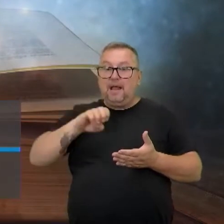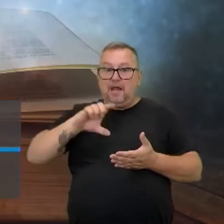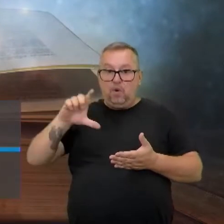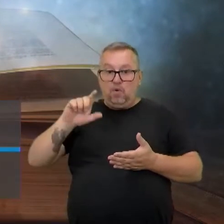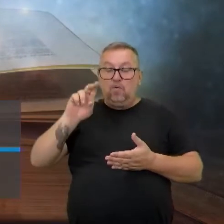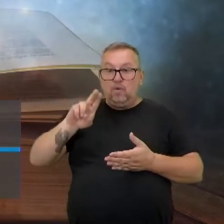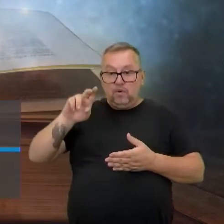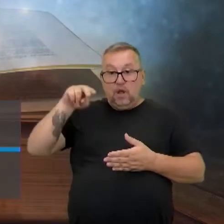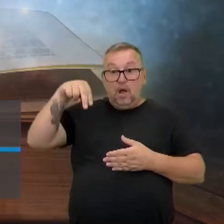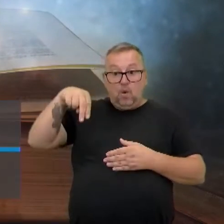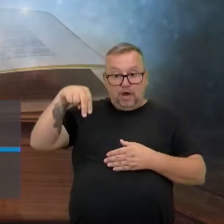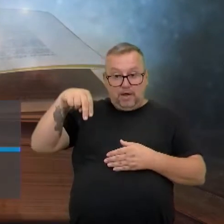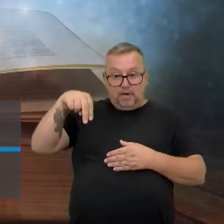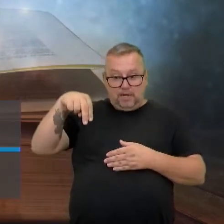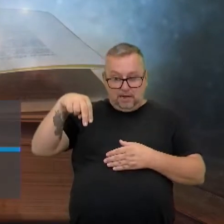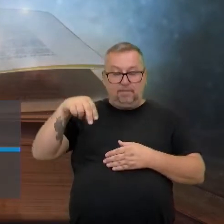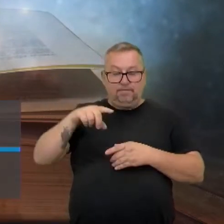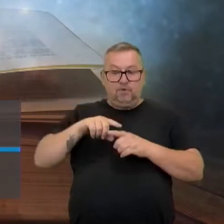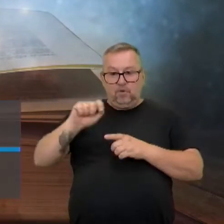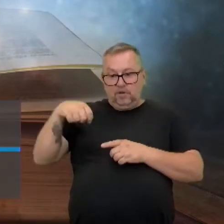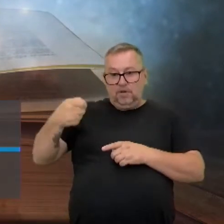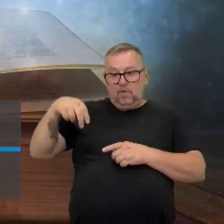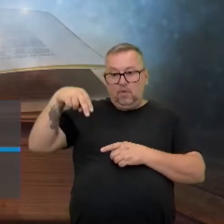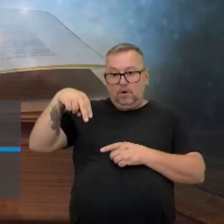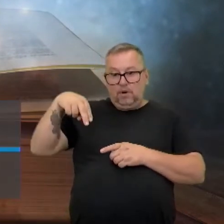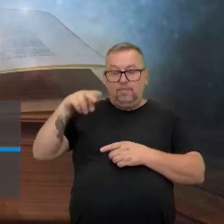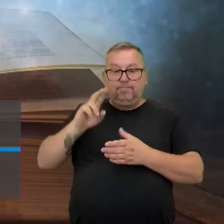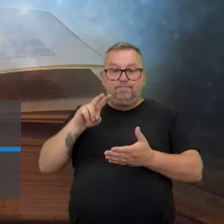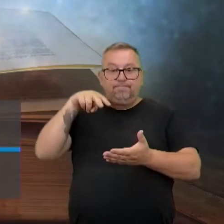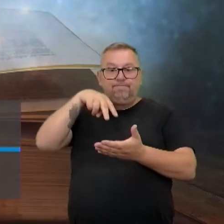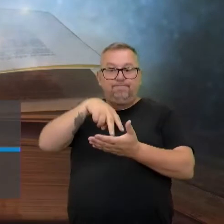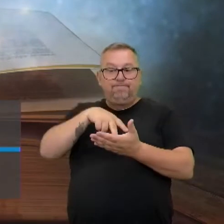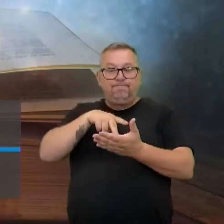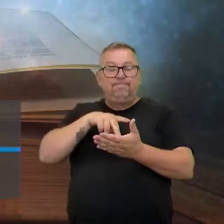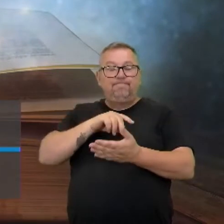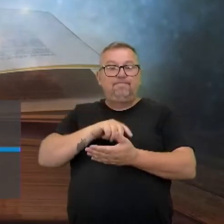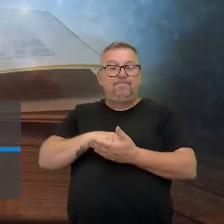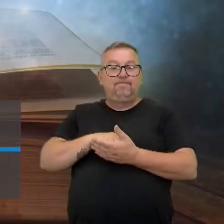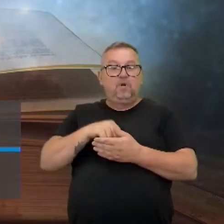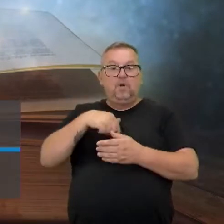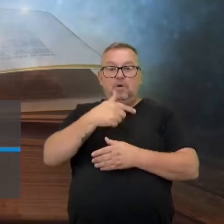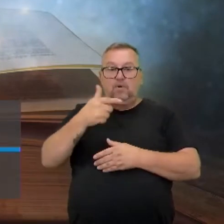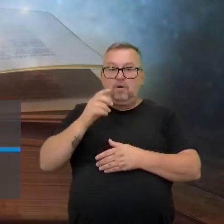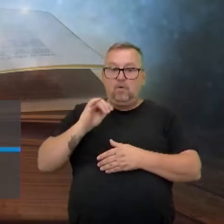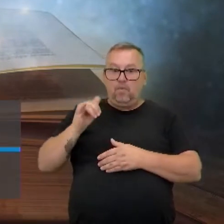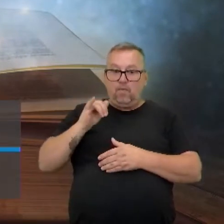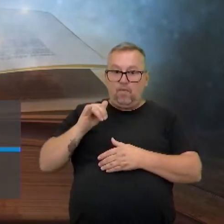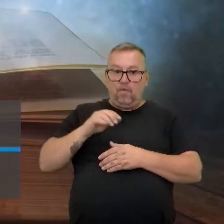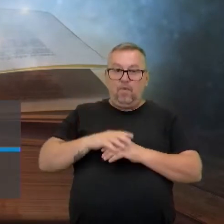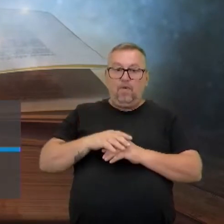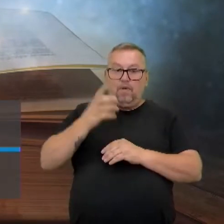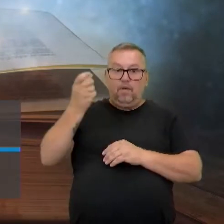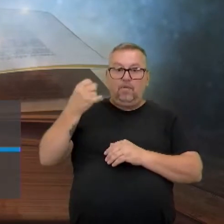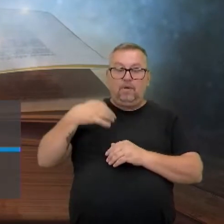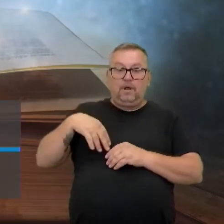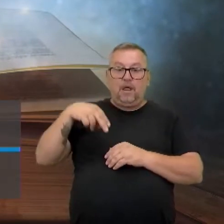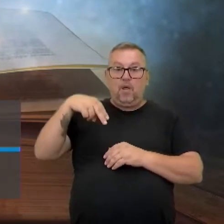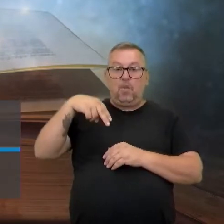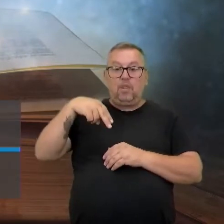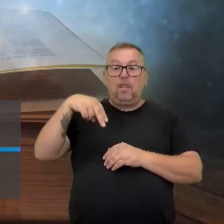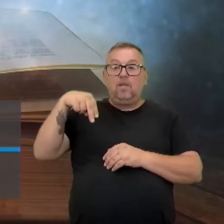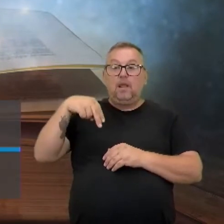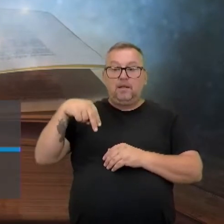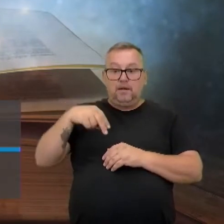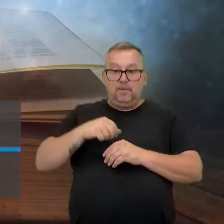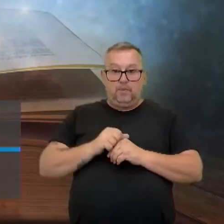é o protagonista da história. E aqui eu começo a trazer elementos da narrativa. Não tem como eu contar essa história sem desenhar um